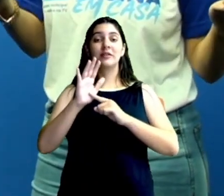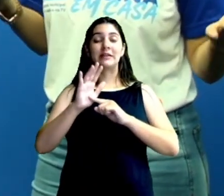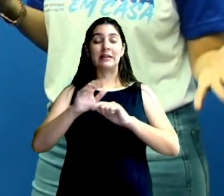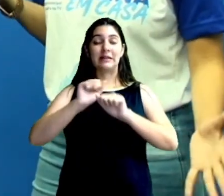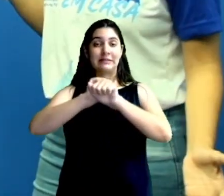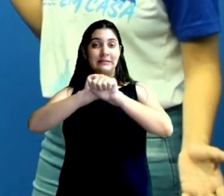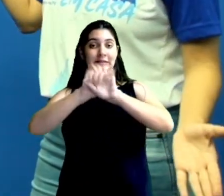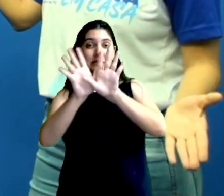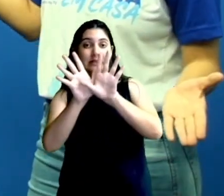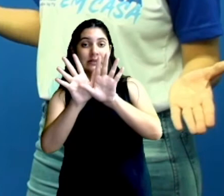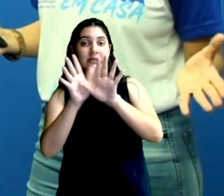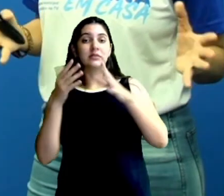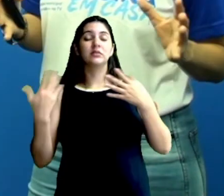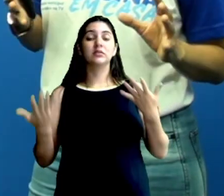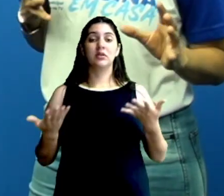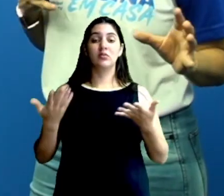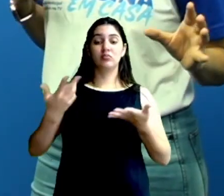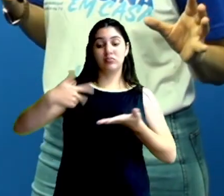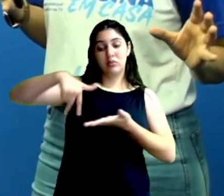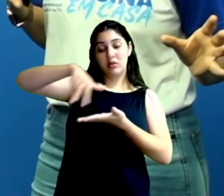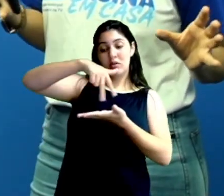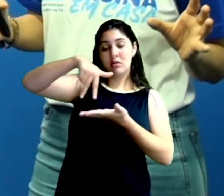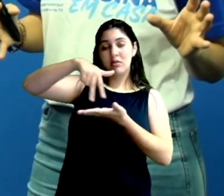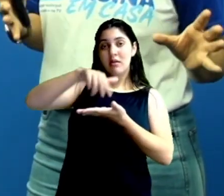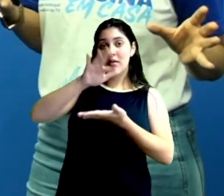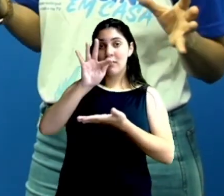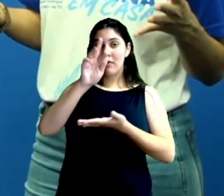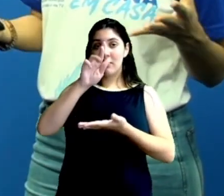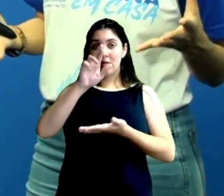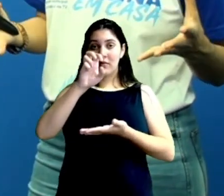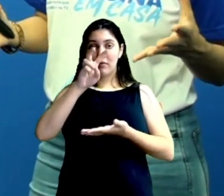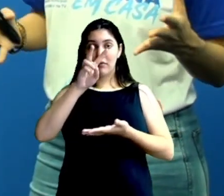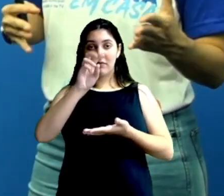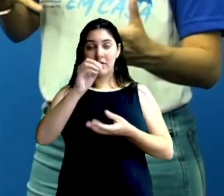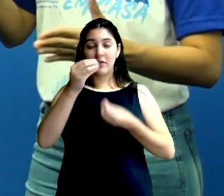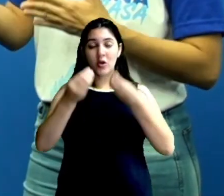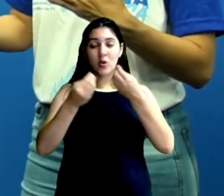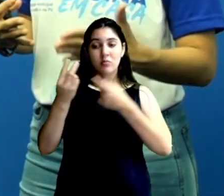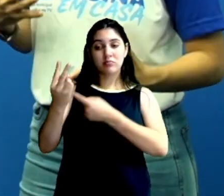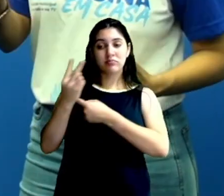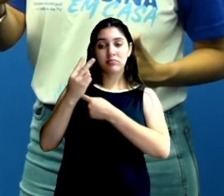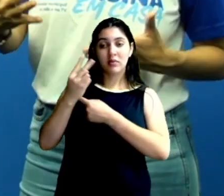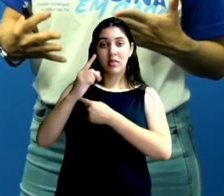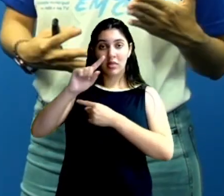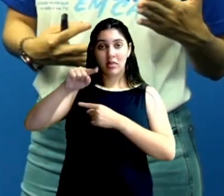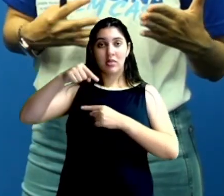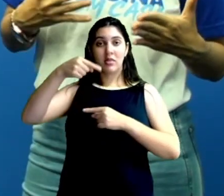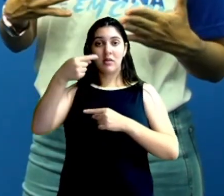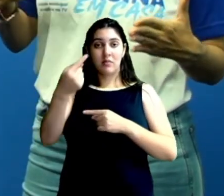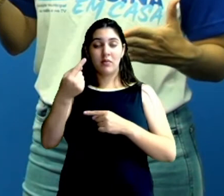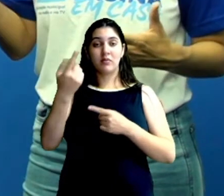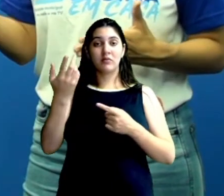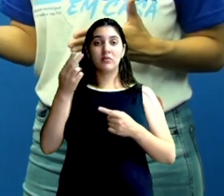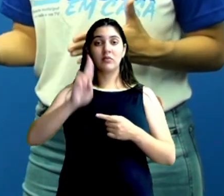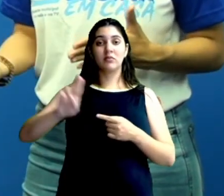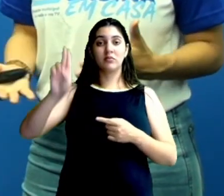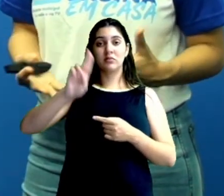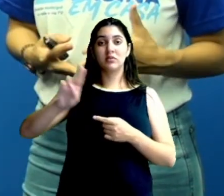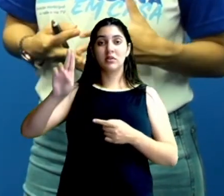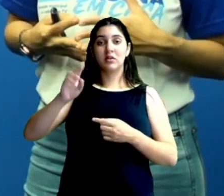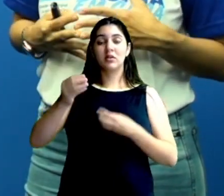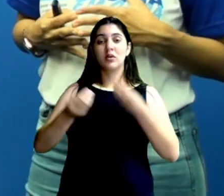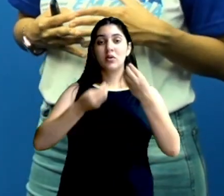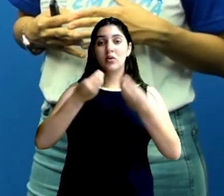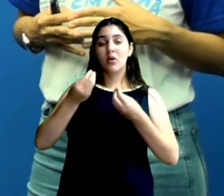forma explícita. Então, o frevo era uma forma de defesa que posteriormente é utilizada como